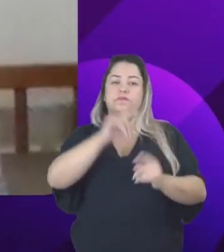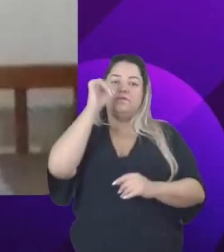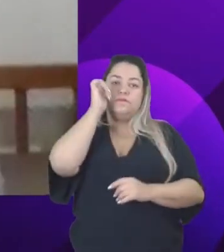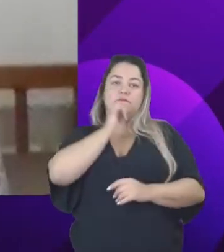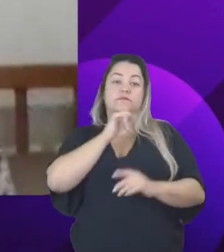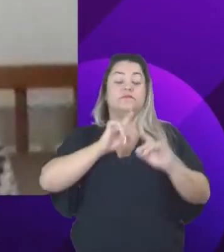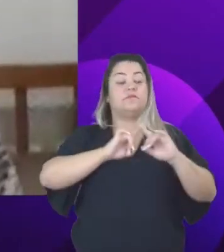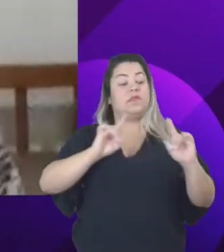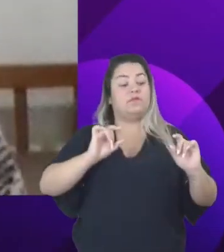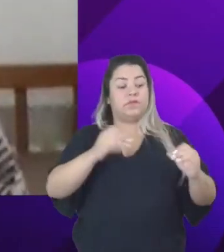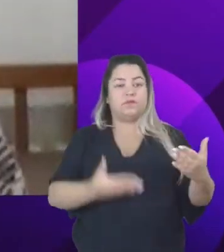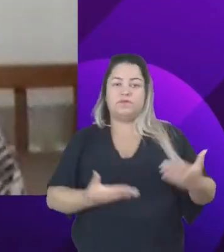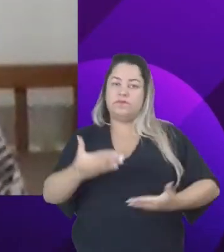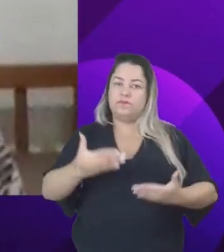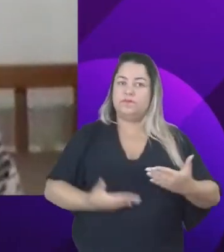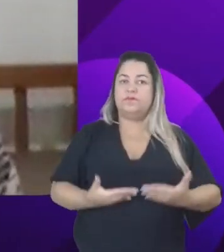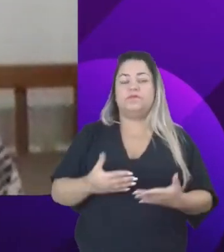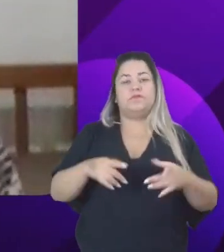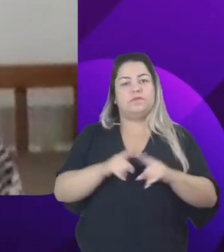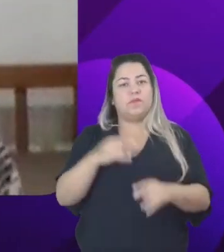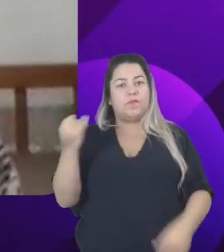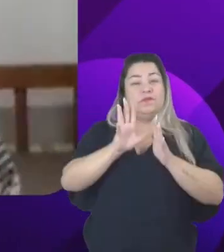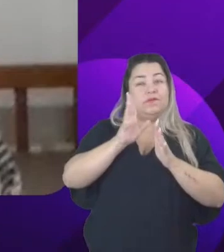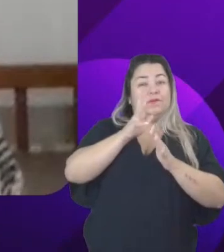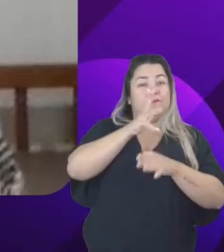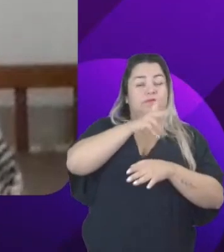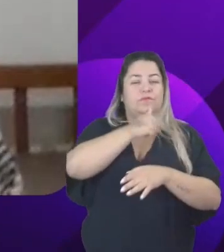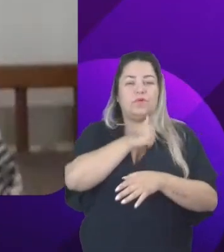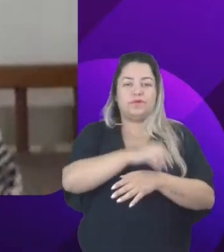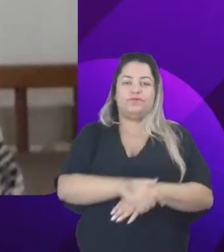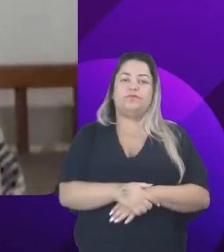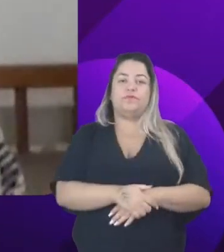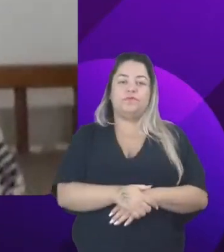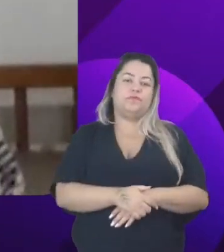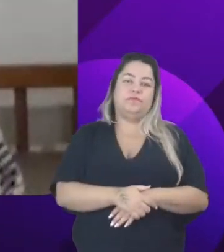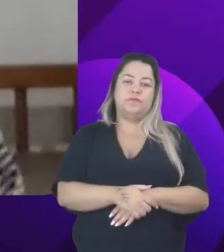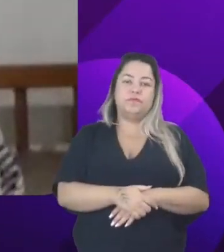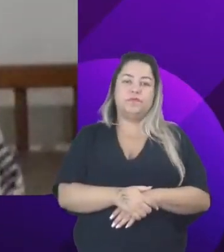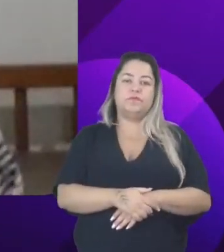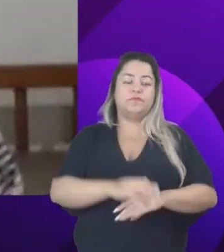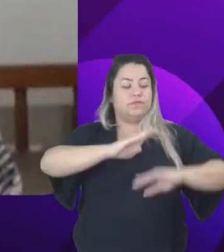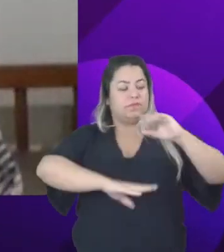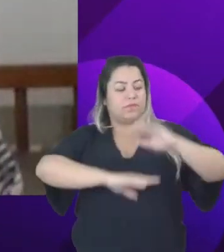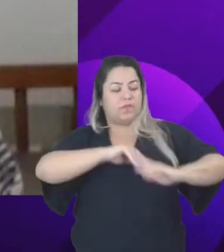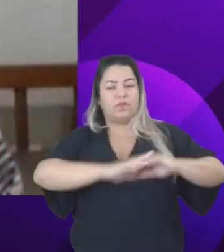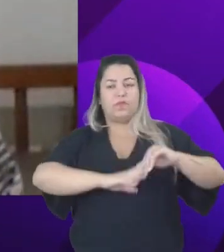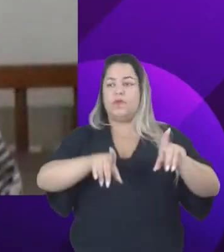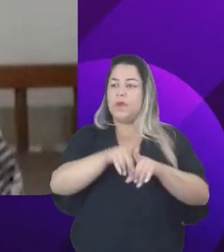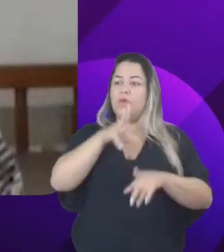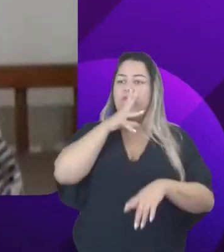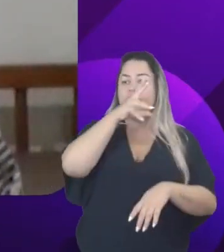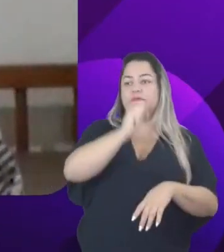Mulheres, mas que são serviços muito importantes. Outra ação